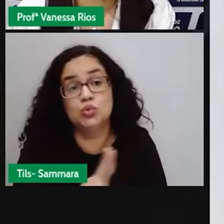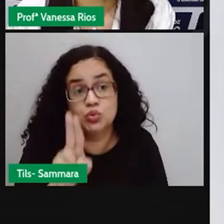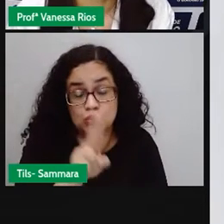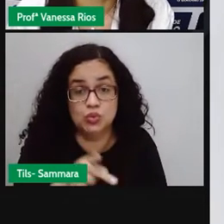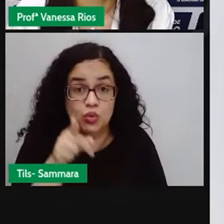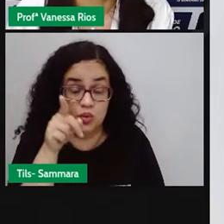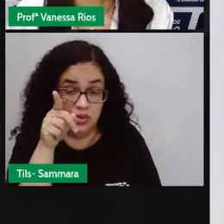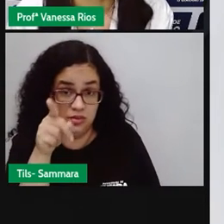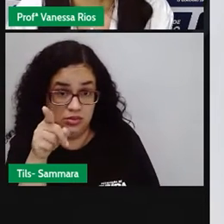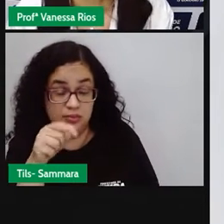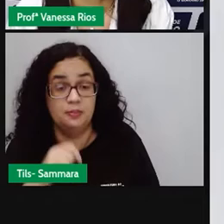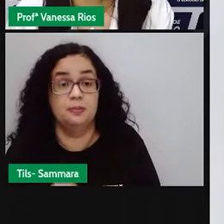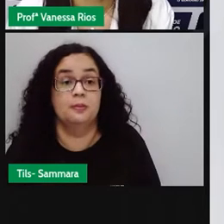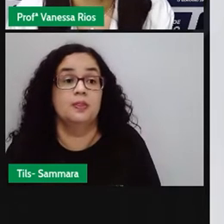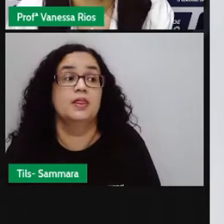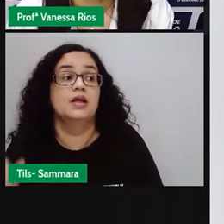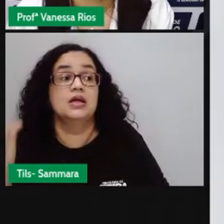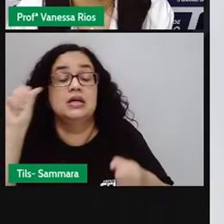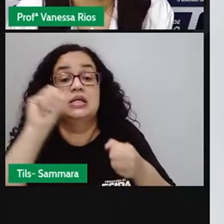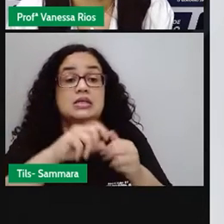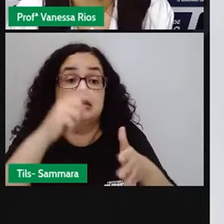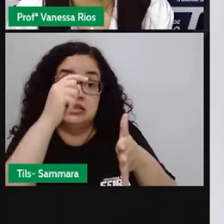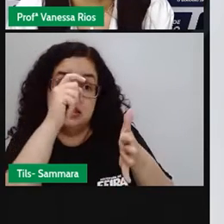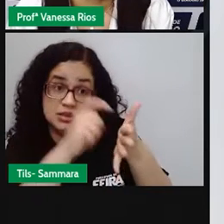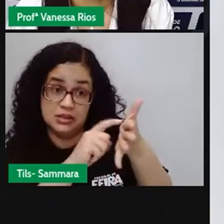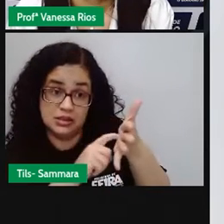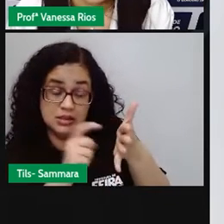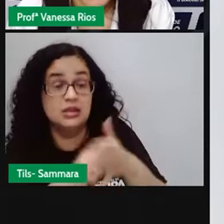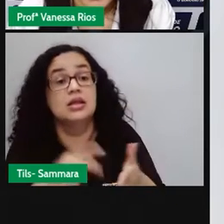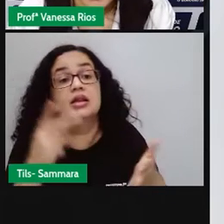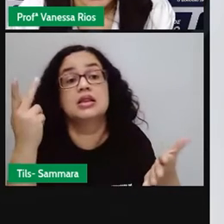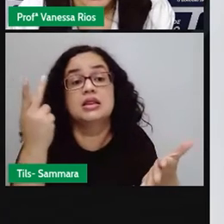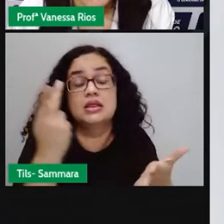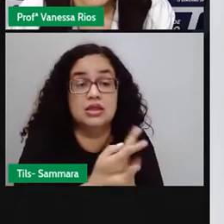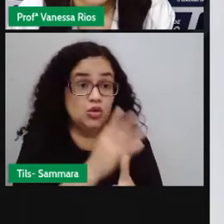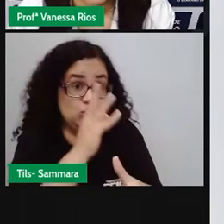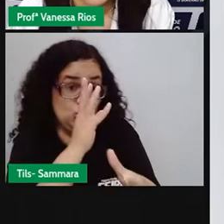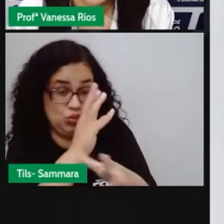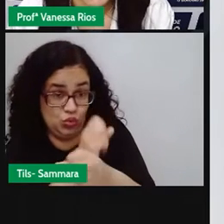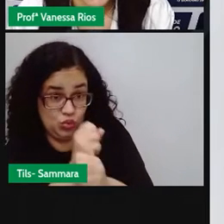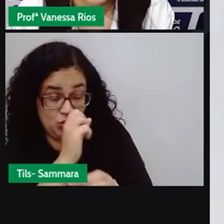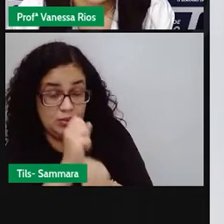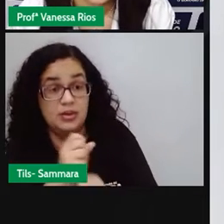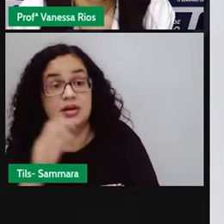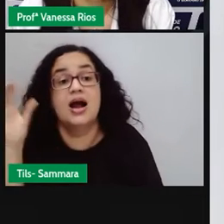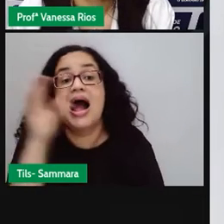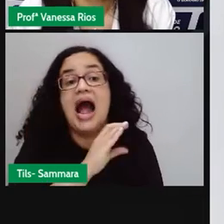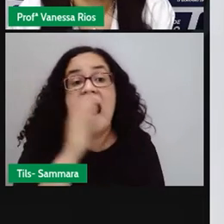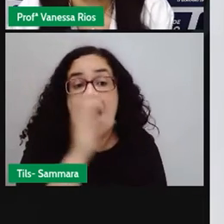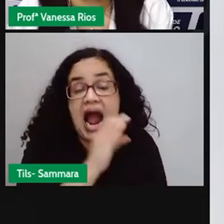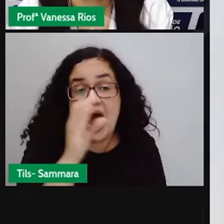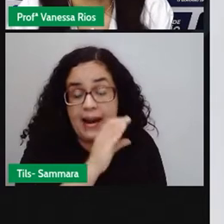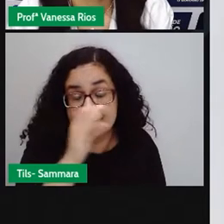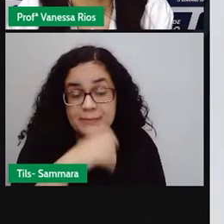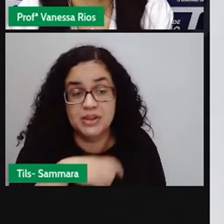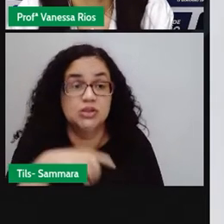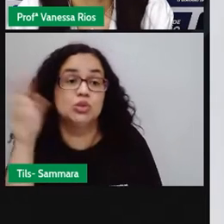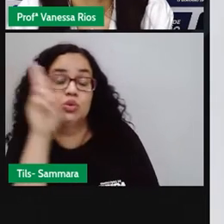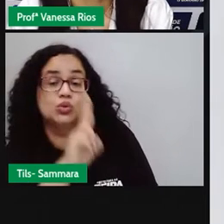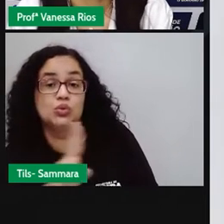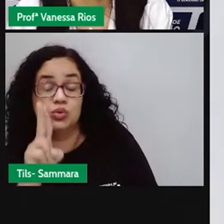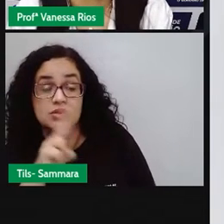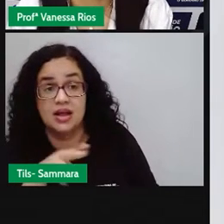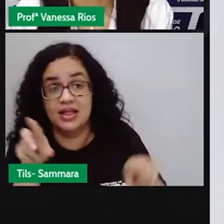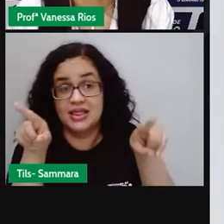utilizar esse instrumento faz com que as eleições elas apurem os votos mais rápido, e a intenção em utilizar aí é